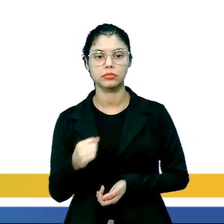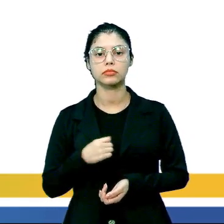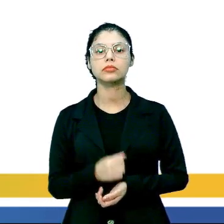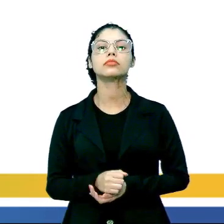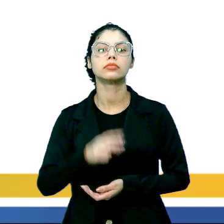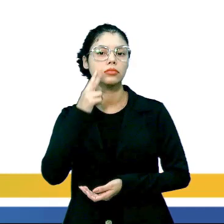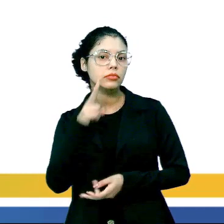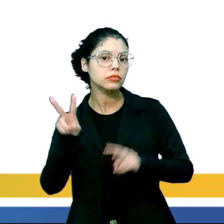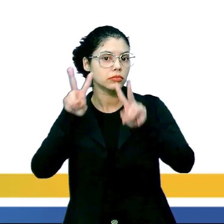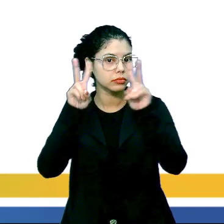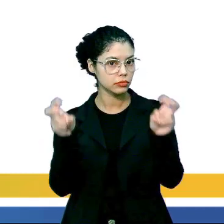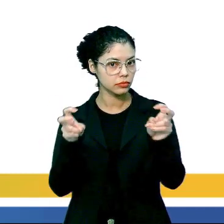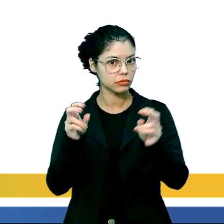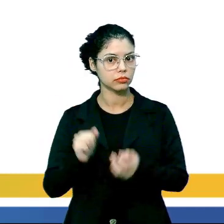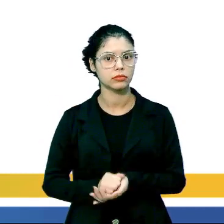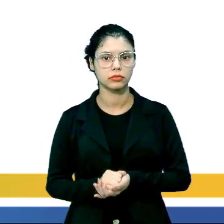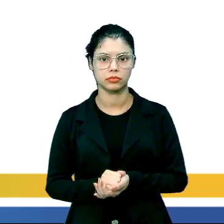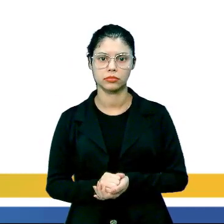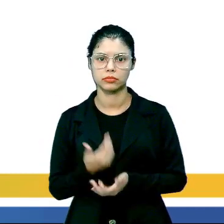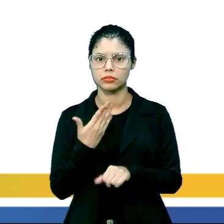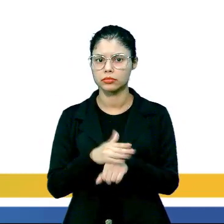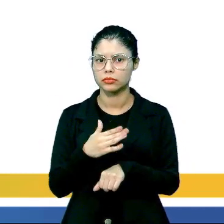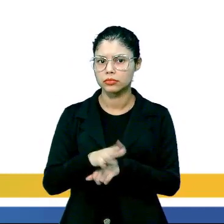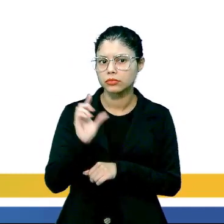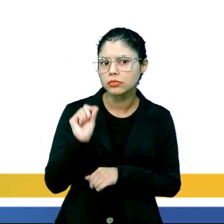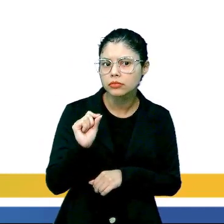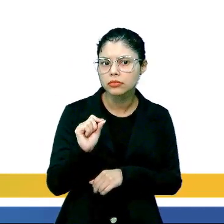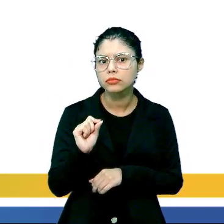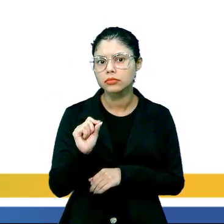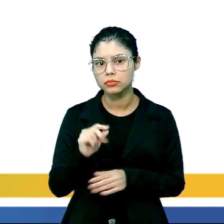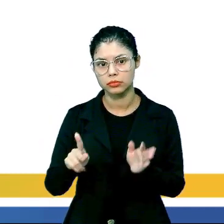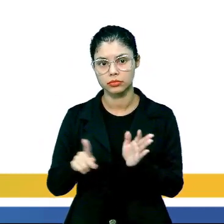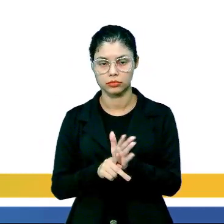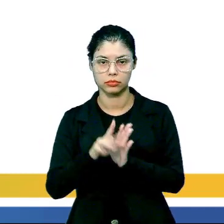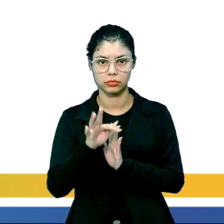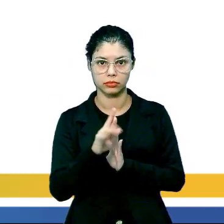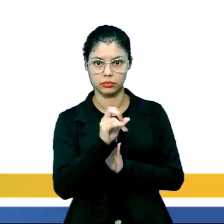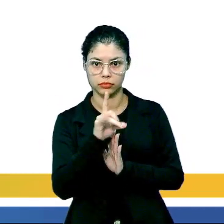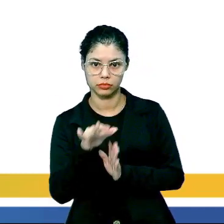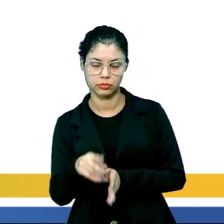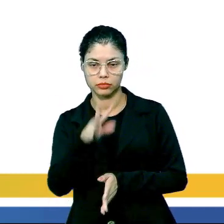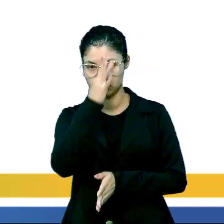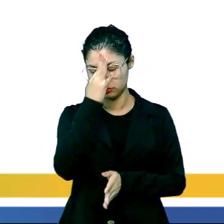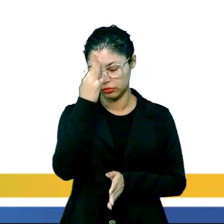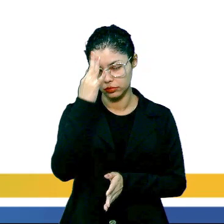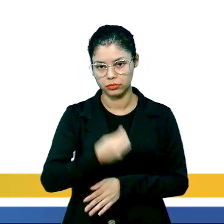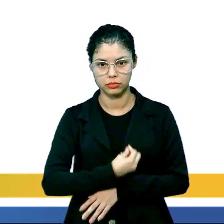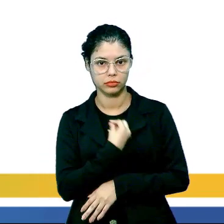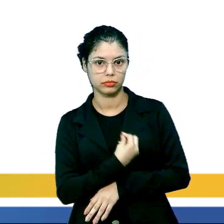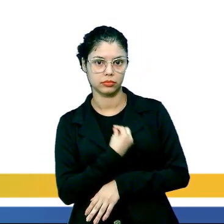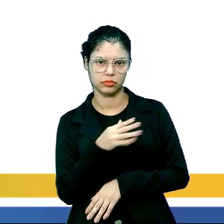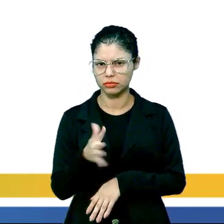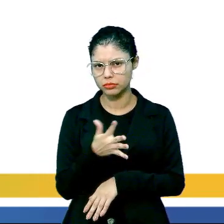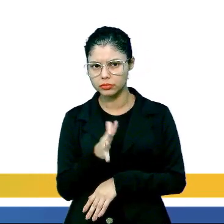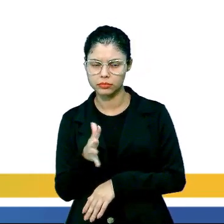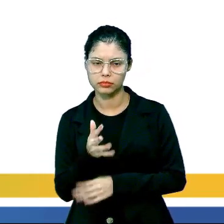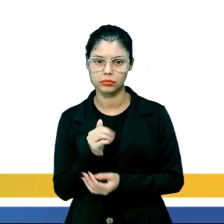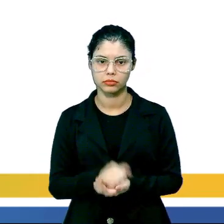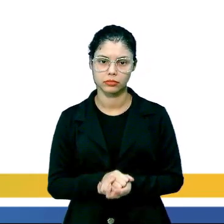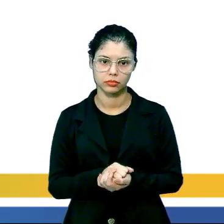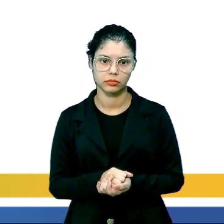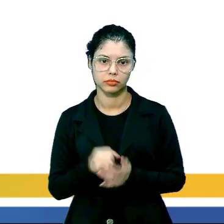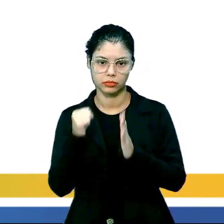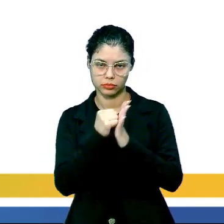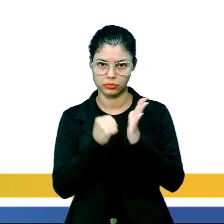aí está entre aspas. É colocar em prática o quê? A receita de Francis Bacon, um filósofo que viveu aí por volta